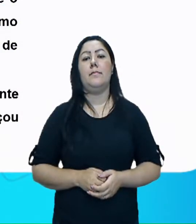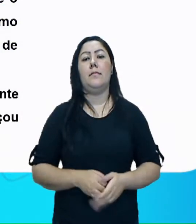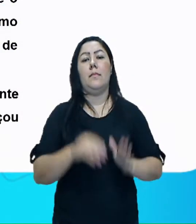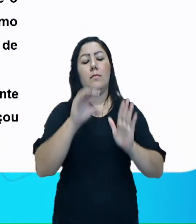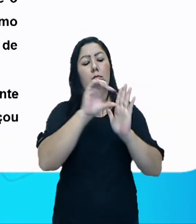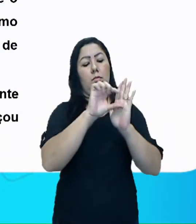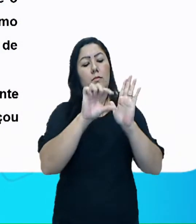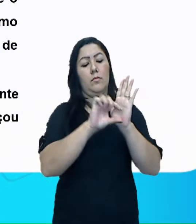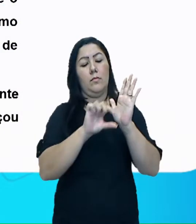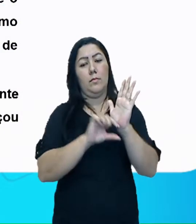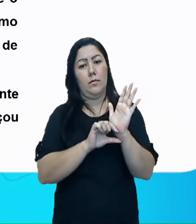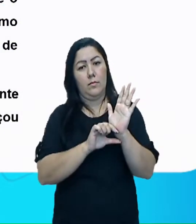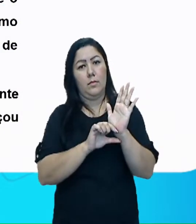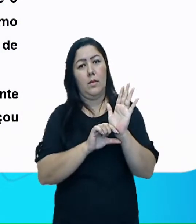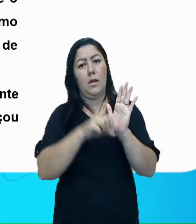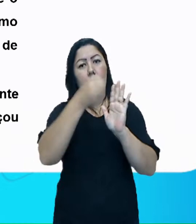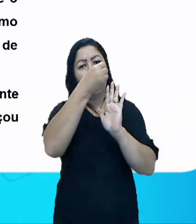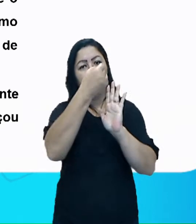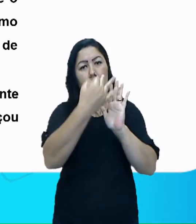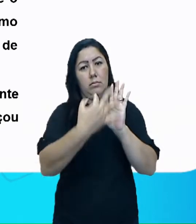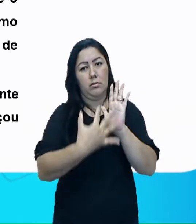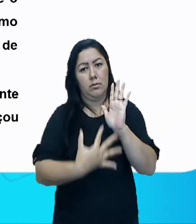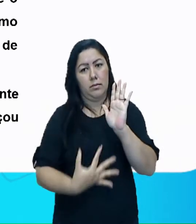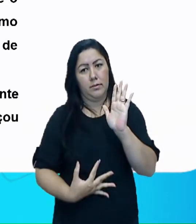o assunto, né?